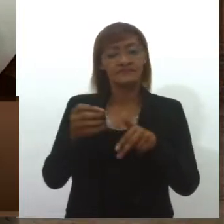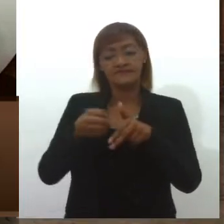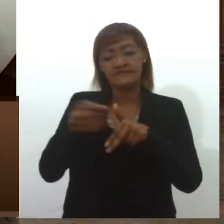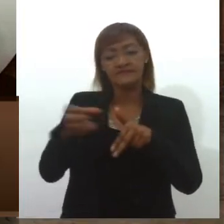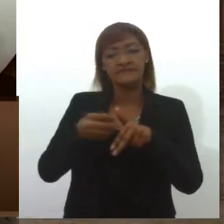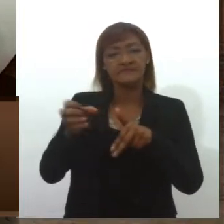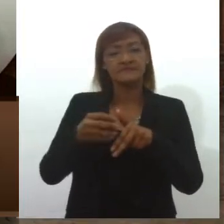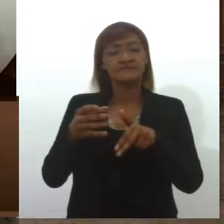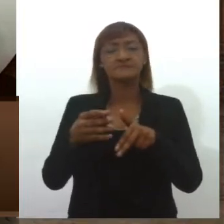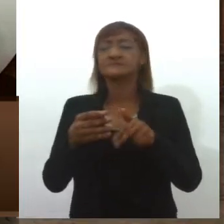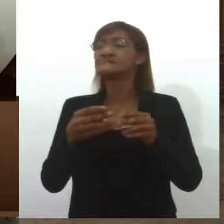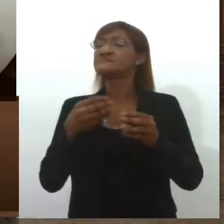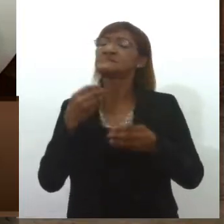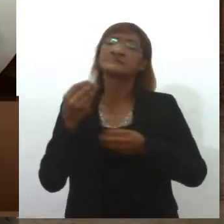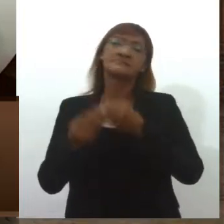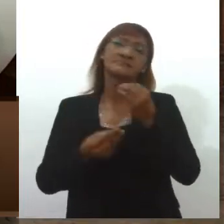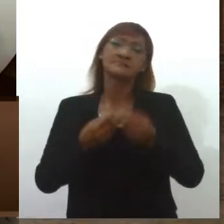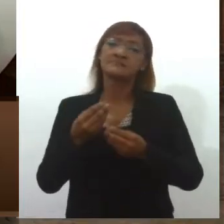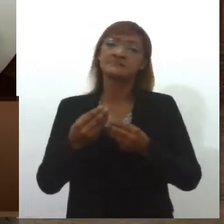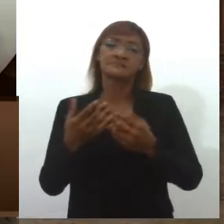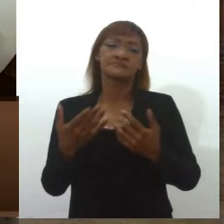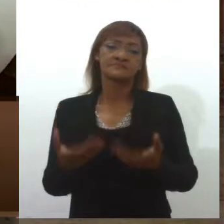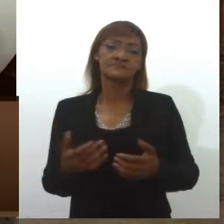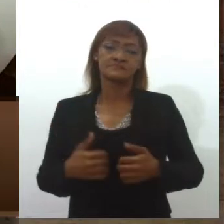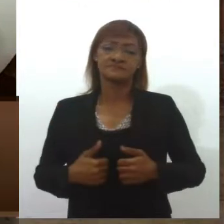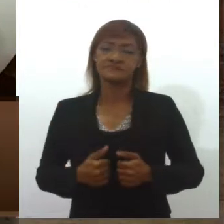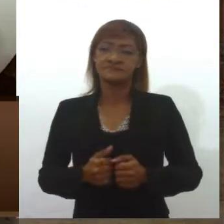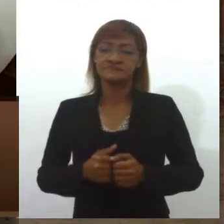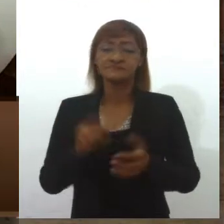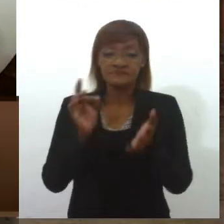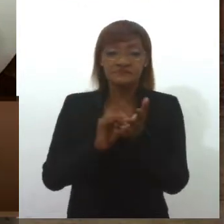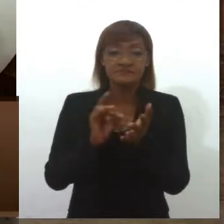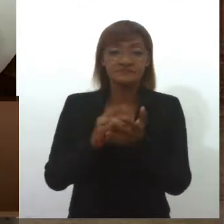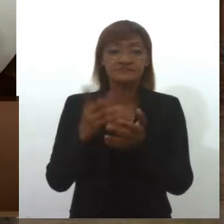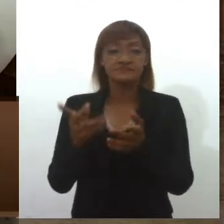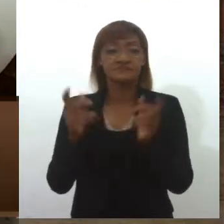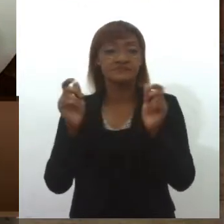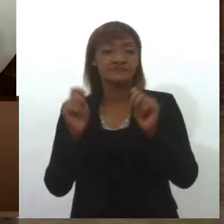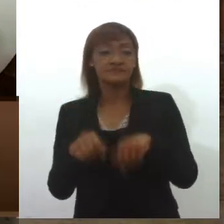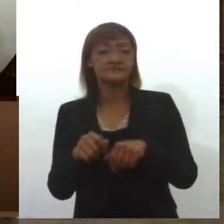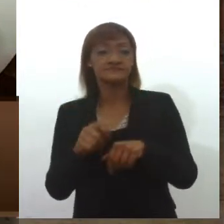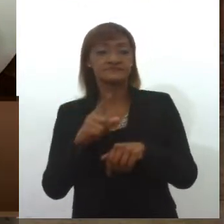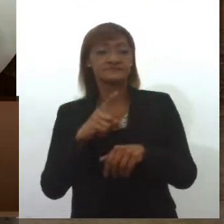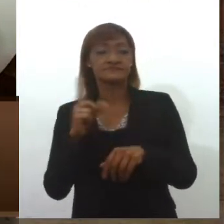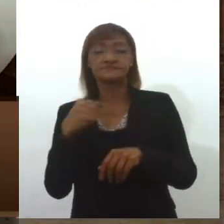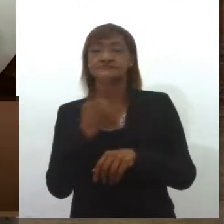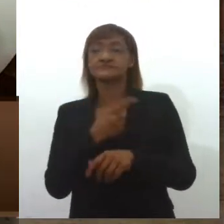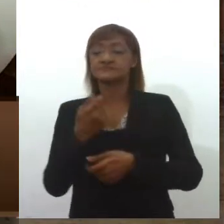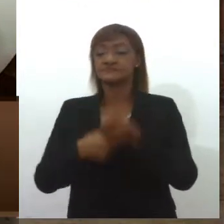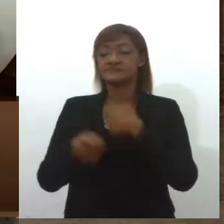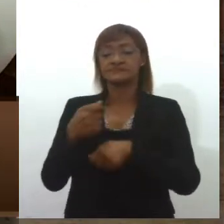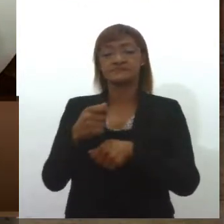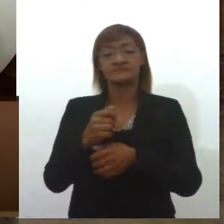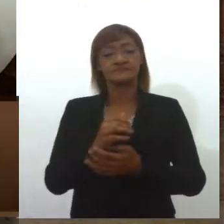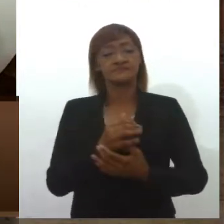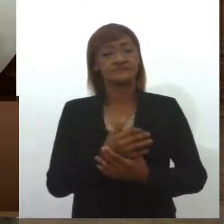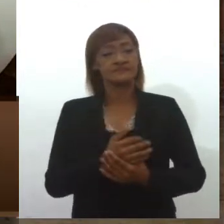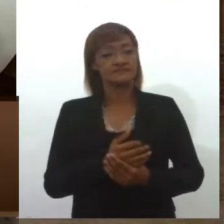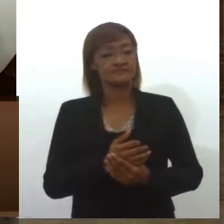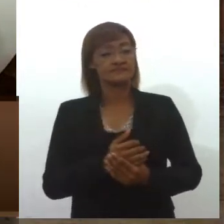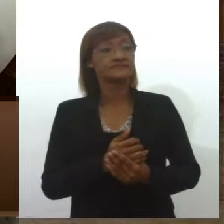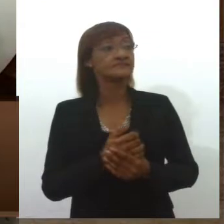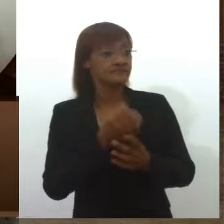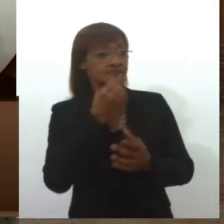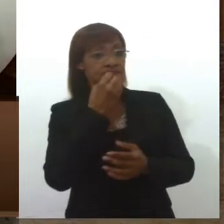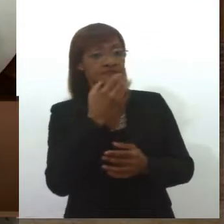E de que forma, qual o efeito, na verdade, que isso pode ter na nossa economia? Muito bem colocado.